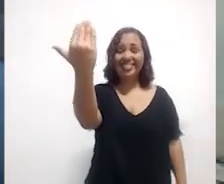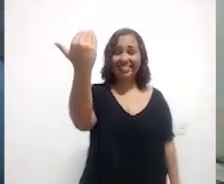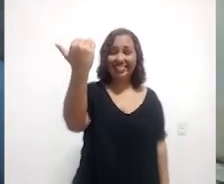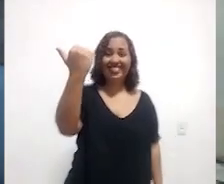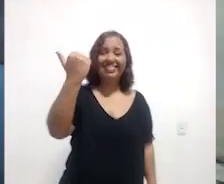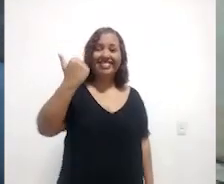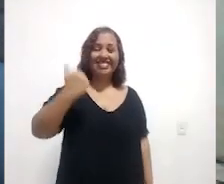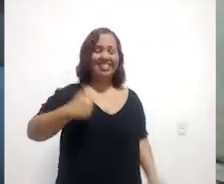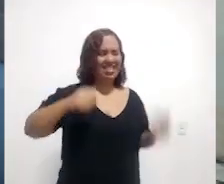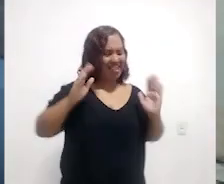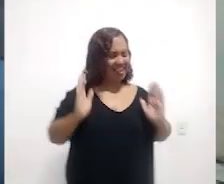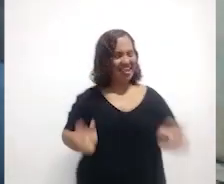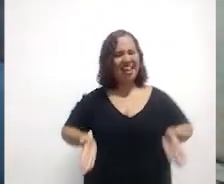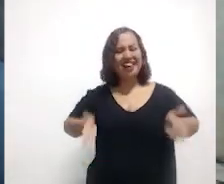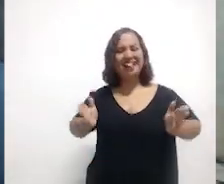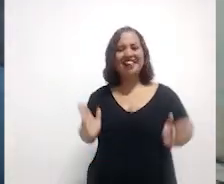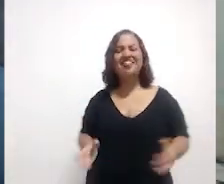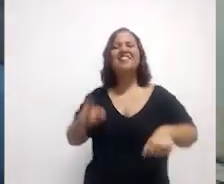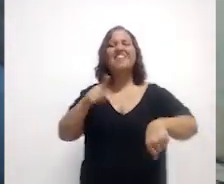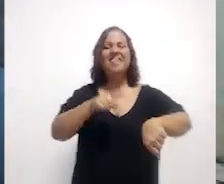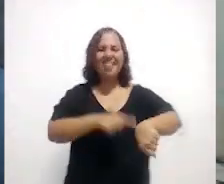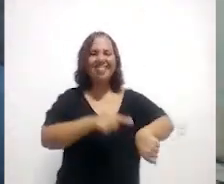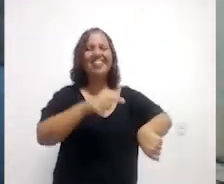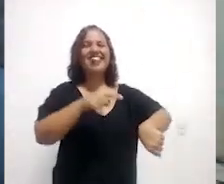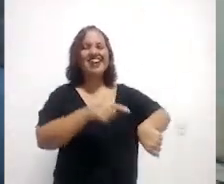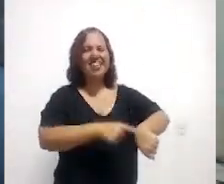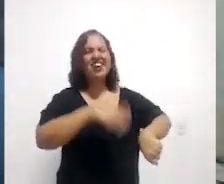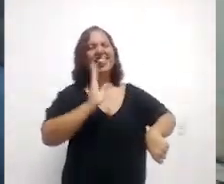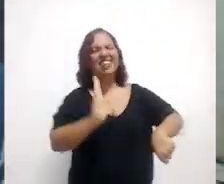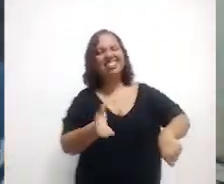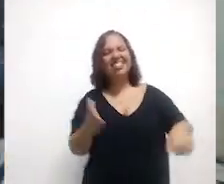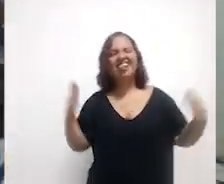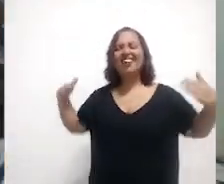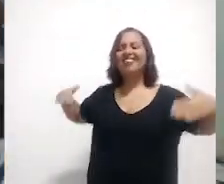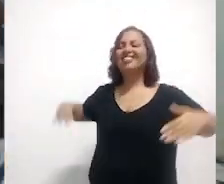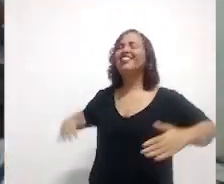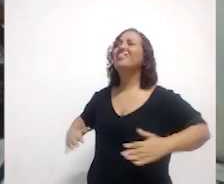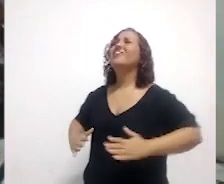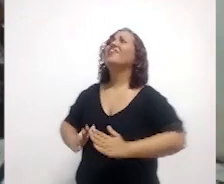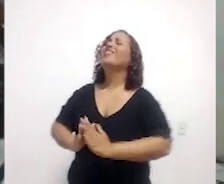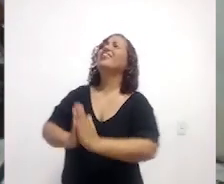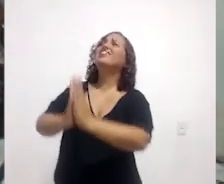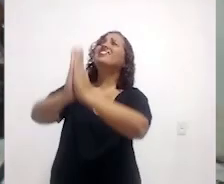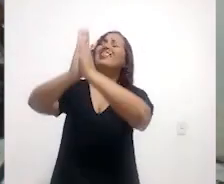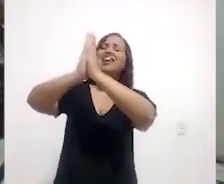Vem, essa é a hora da